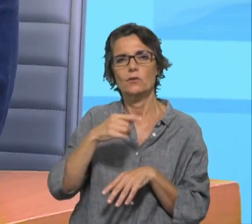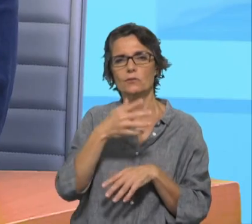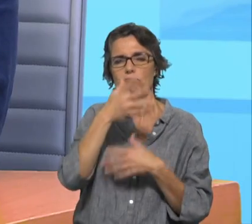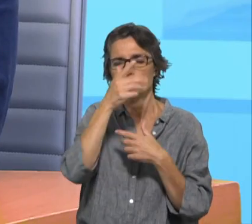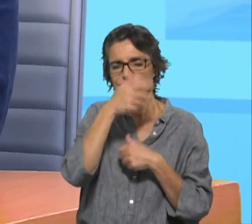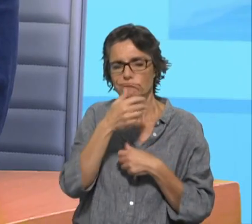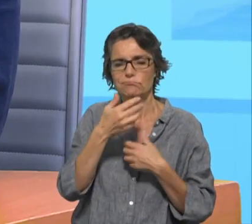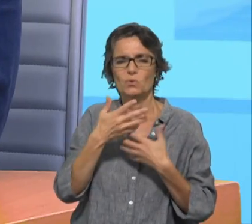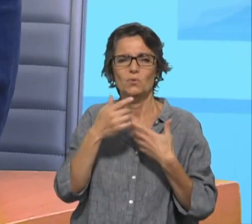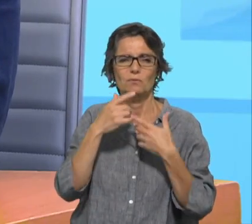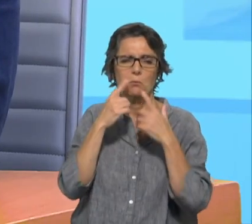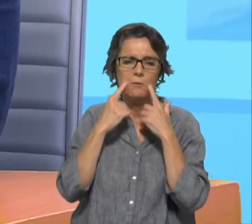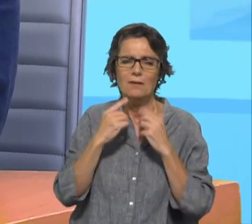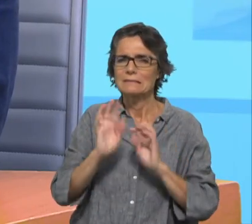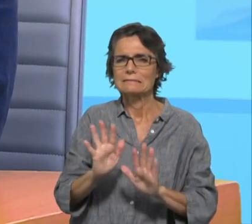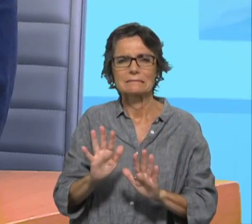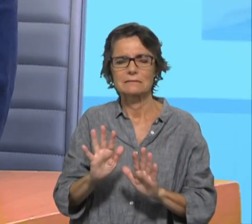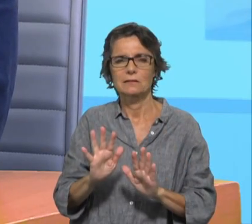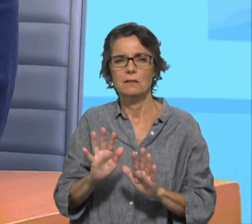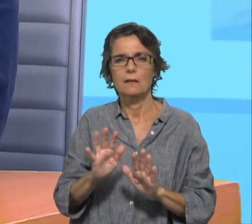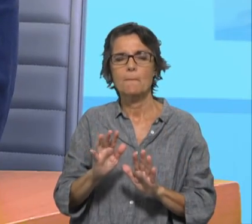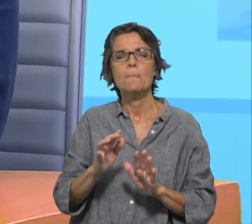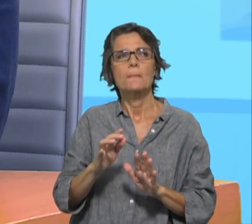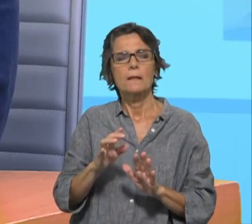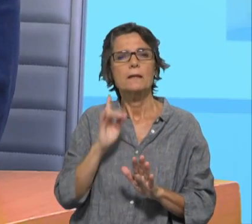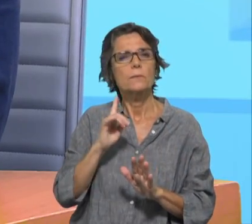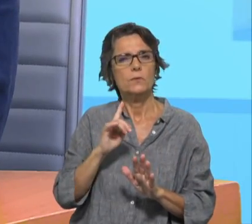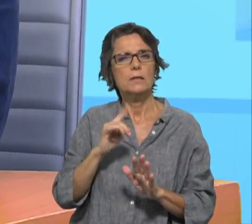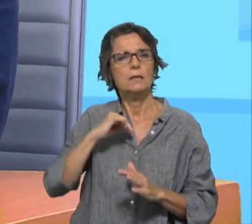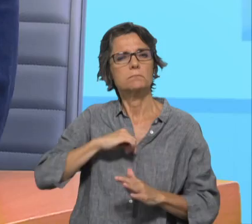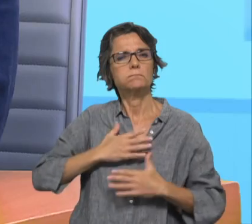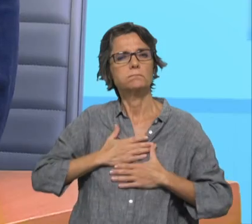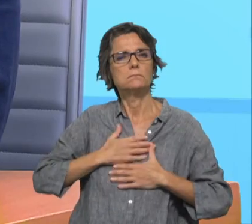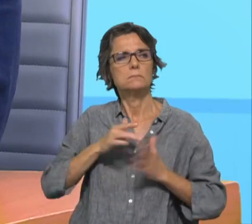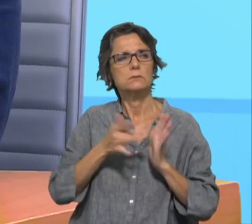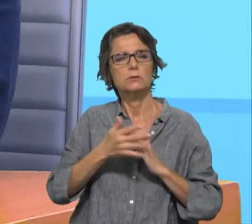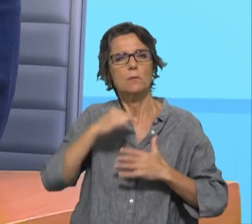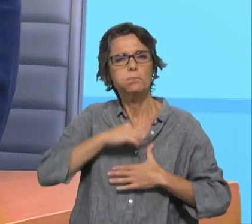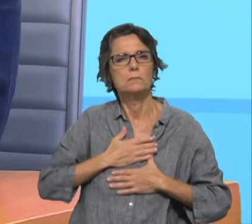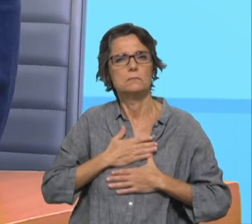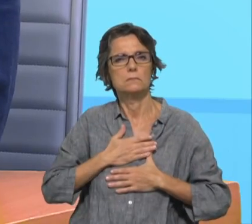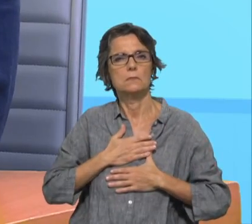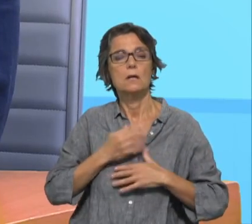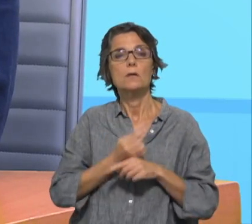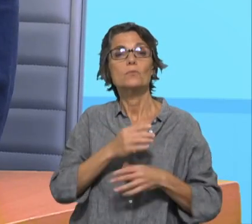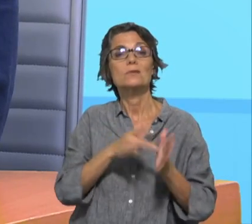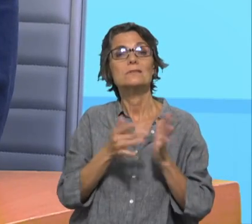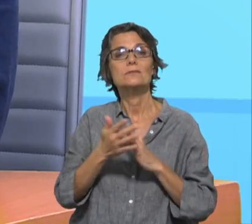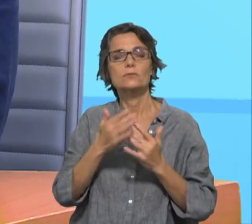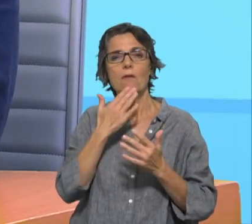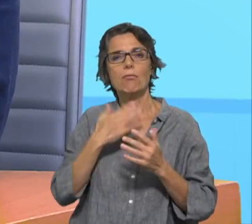custa pressentir a presença de Deus, sentir-o tão presente e tão atuante. Jesus vem dar essa